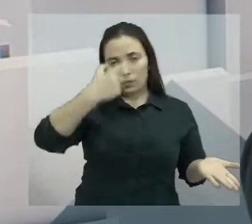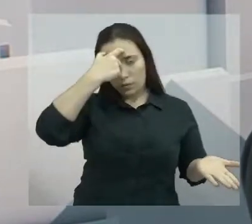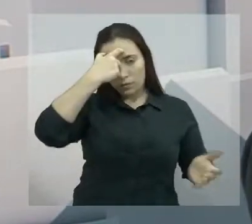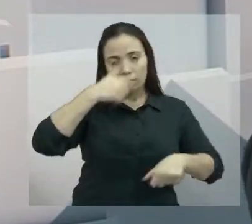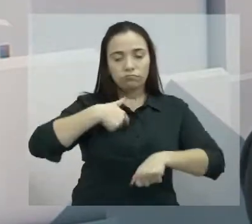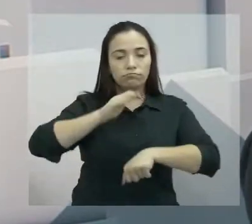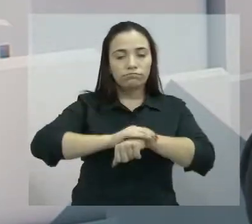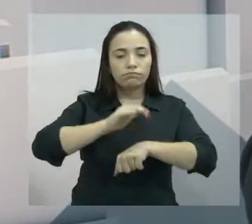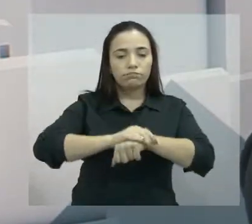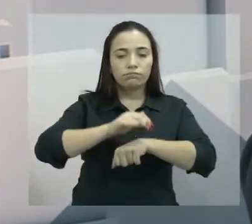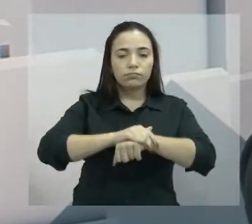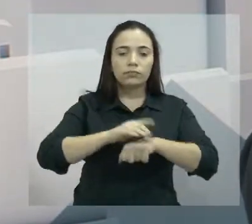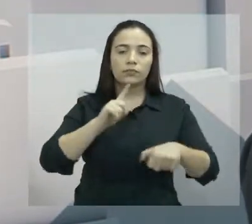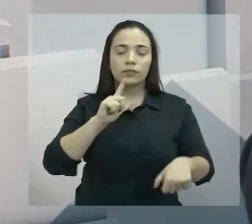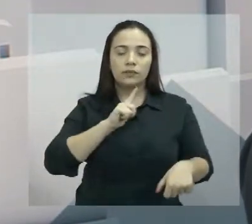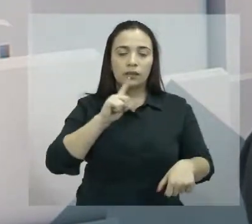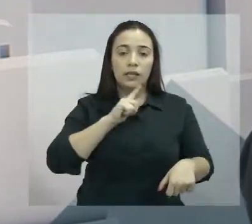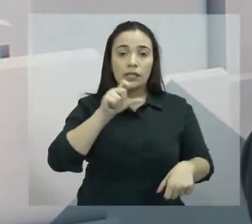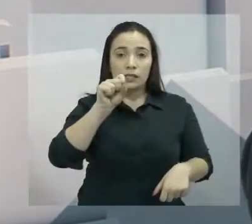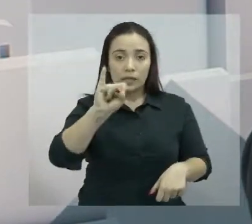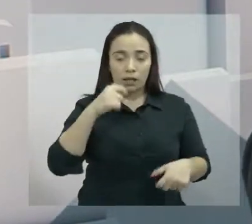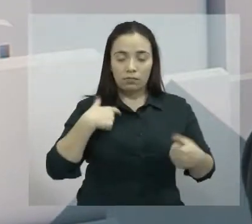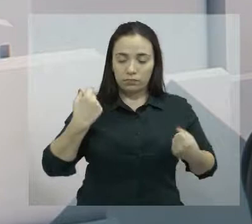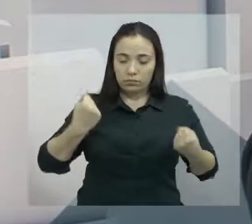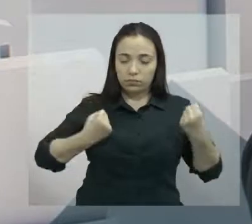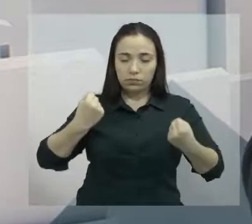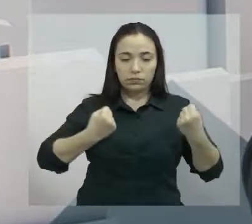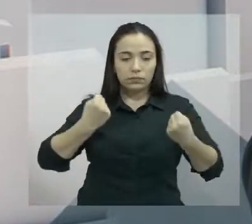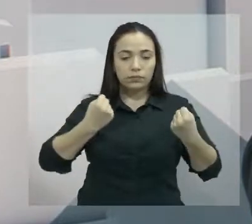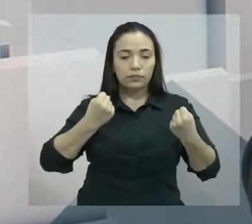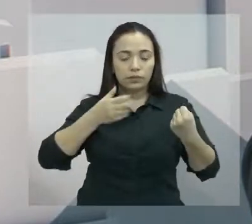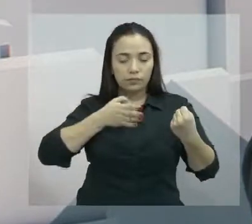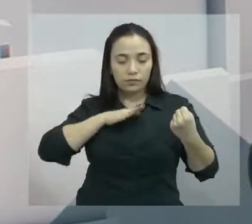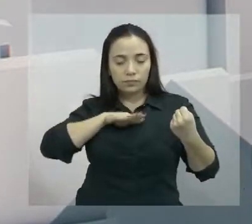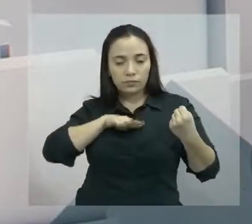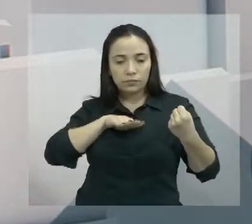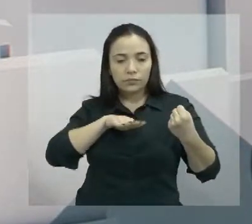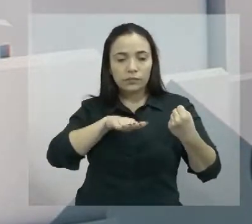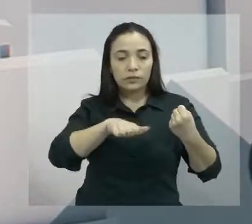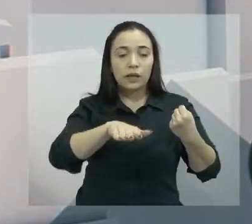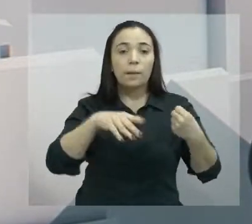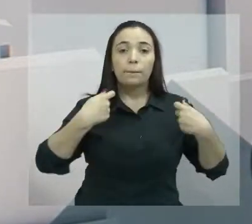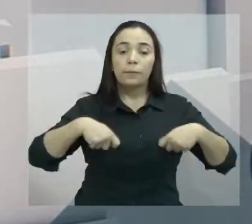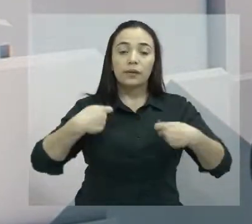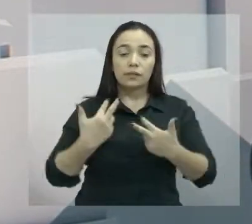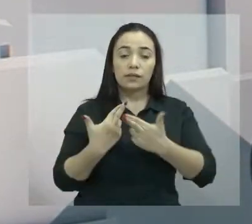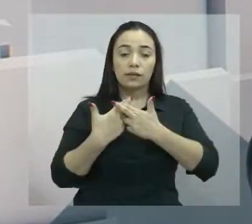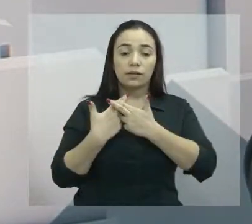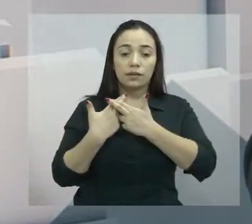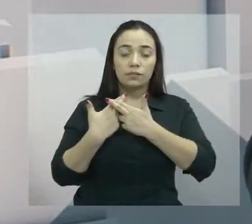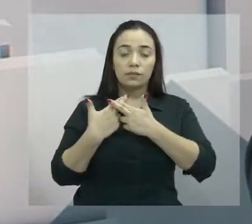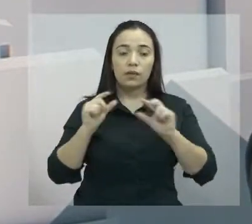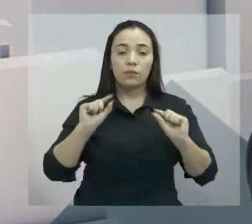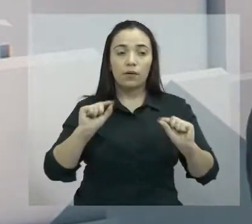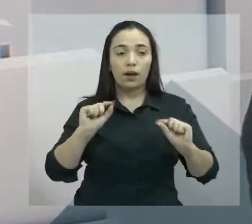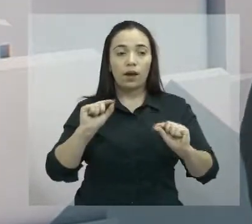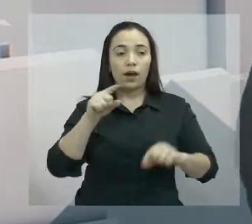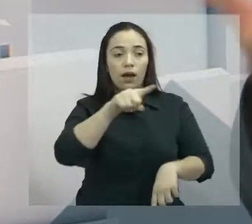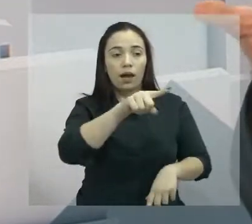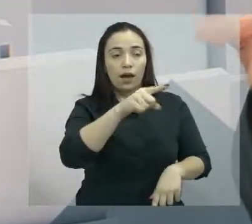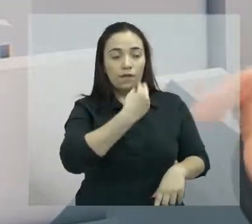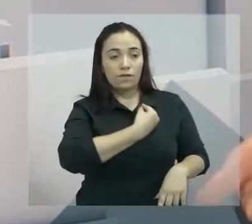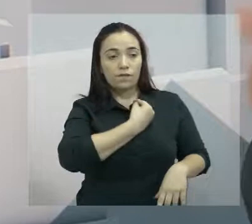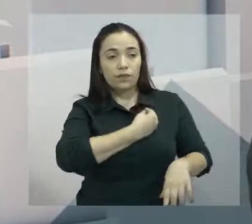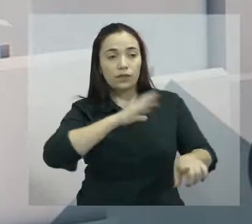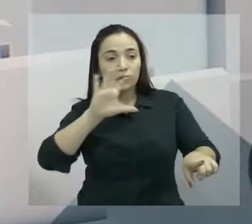que, ao dirigir na via pública, nós temos a responsabilidade pela vida,